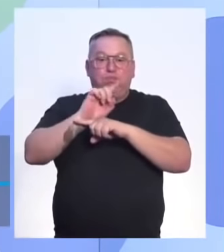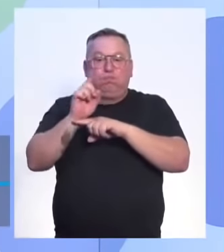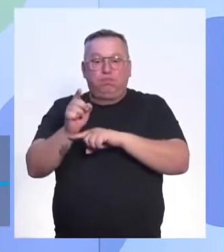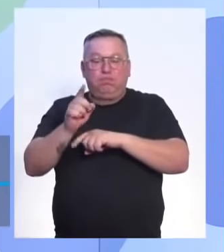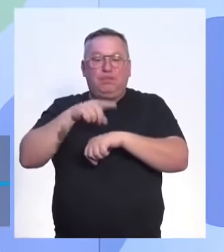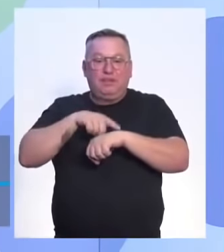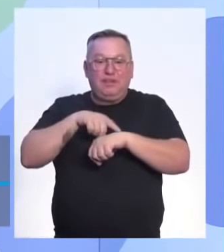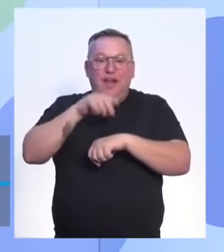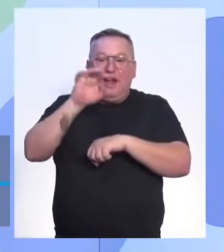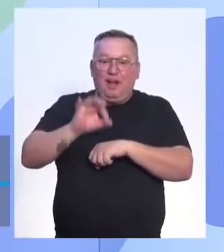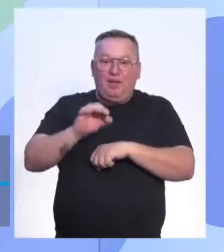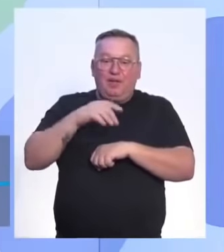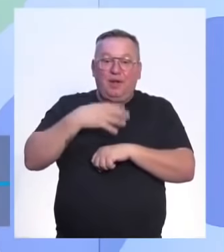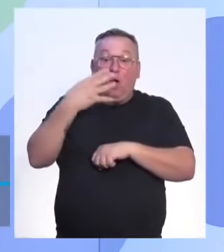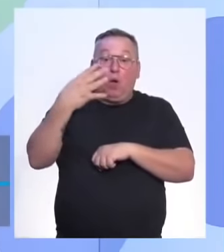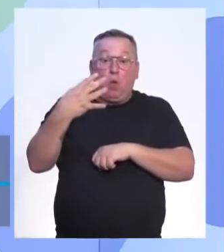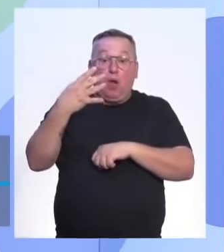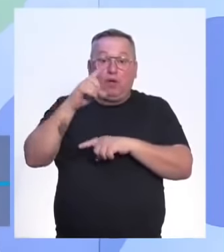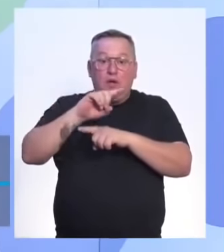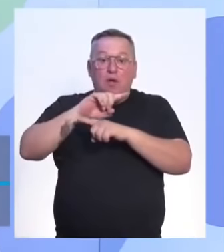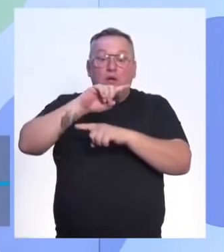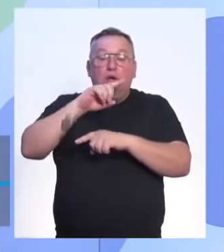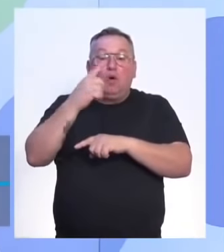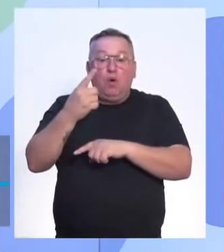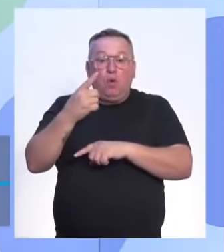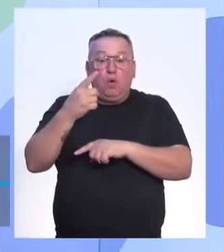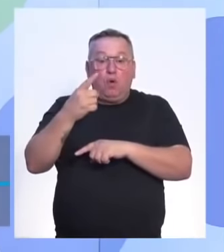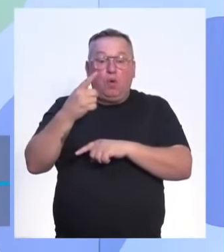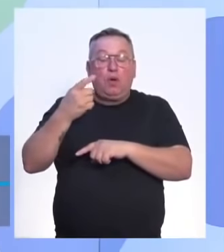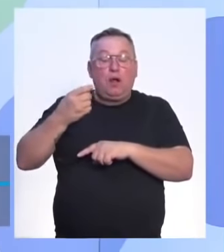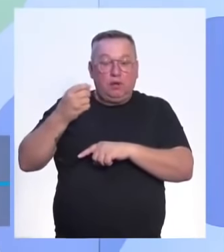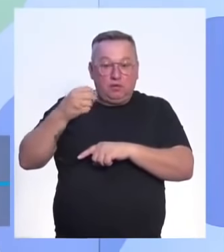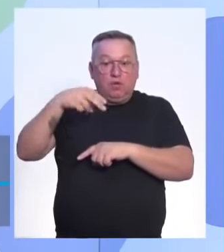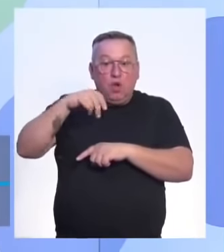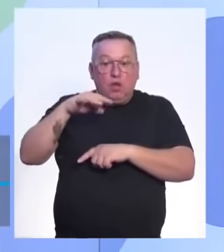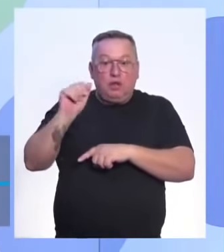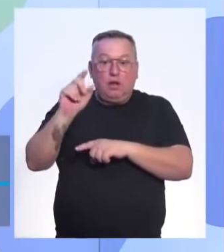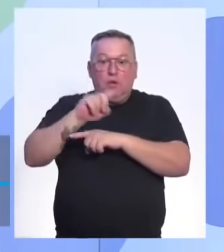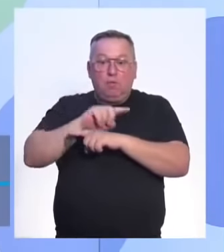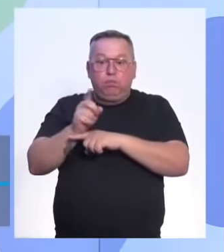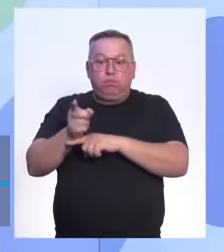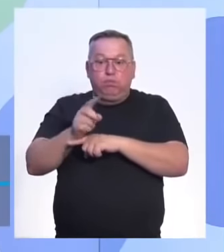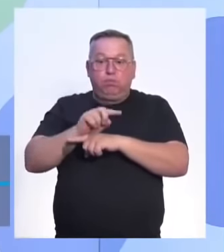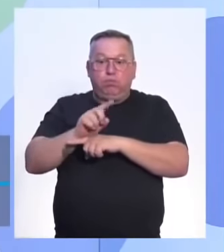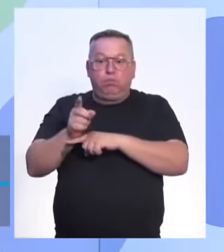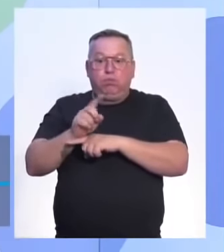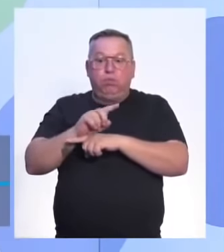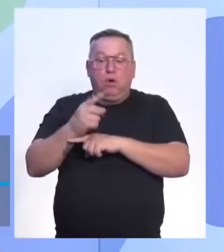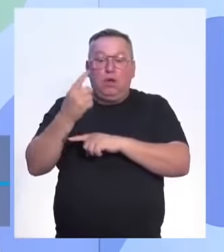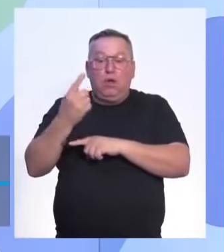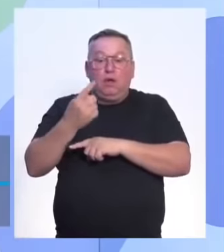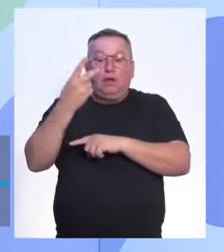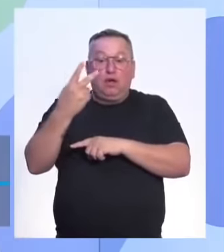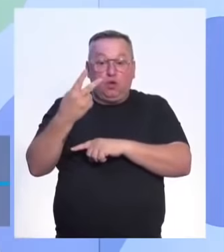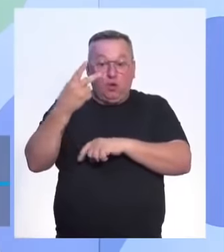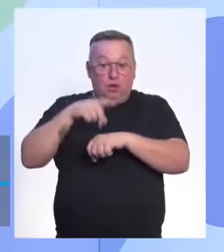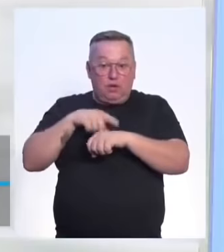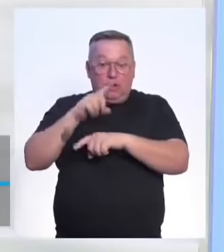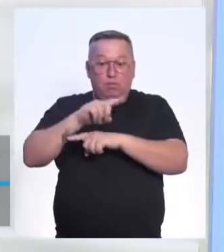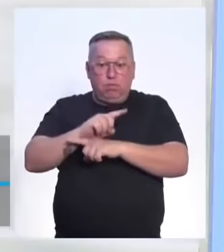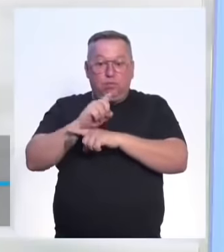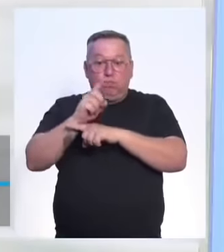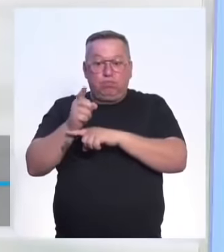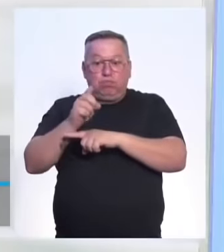então, por exemplo, se é de 4 tempos, por exemplo, uma determinada música... Ele toca em determinado de 4 tempos. Tem a ver com